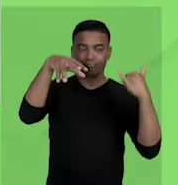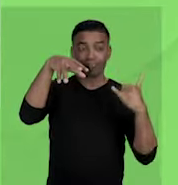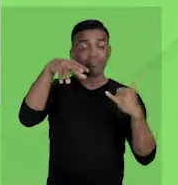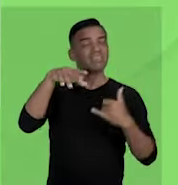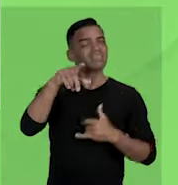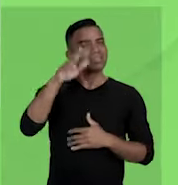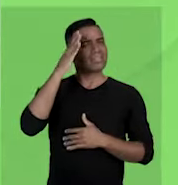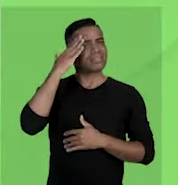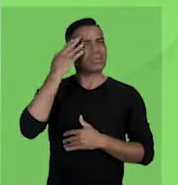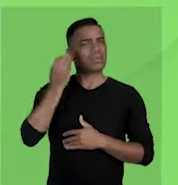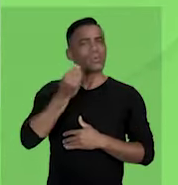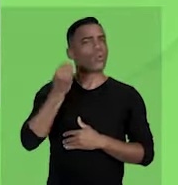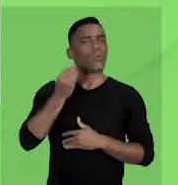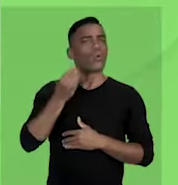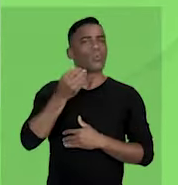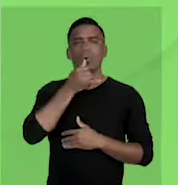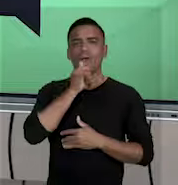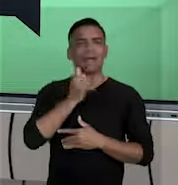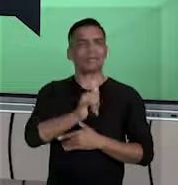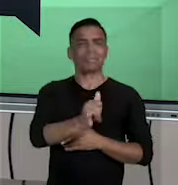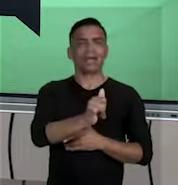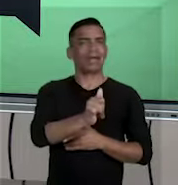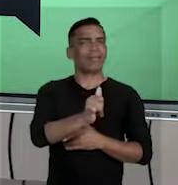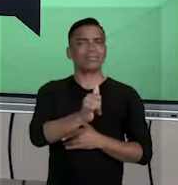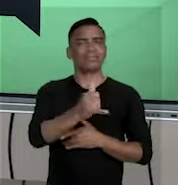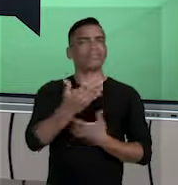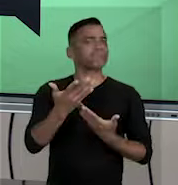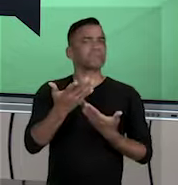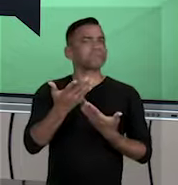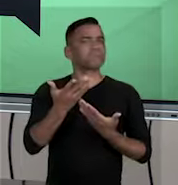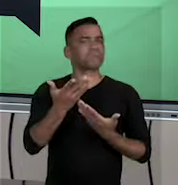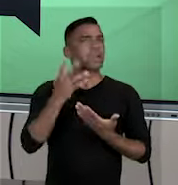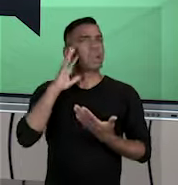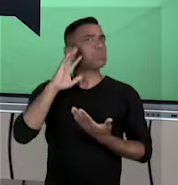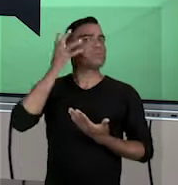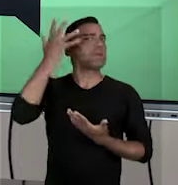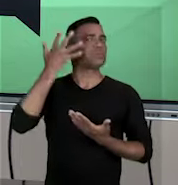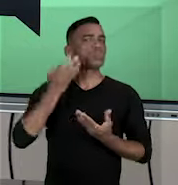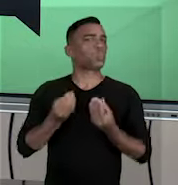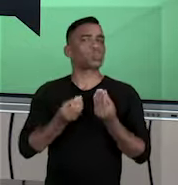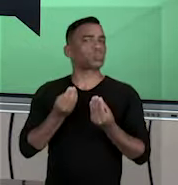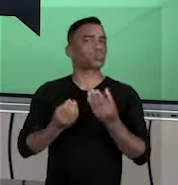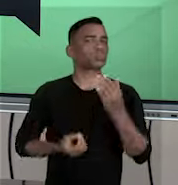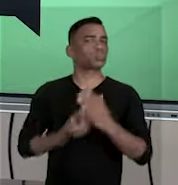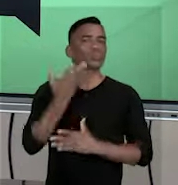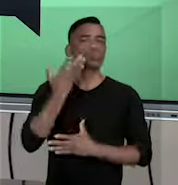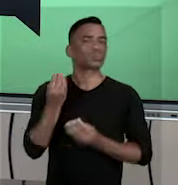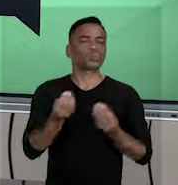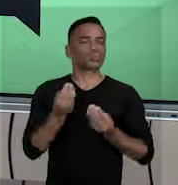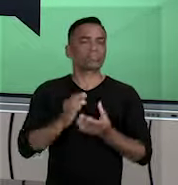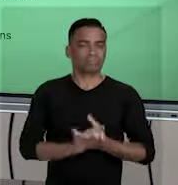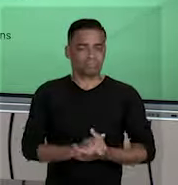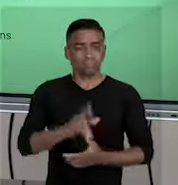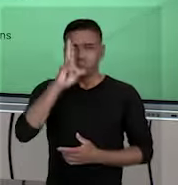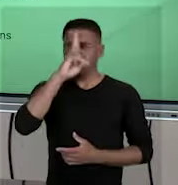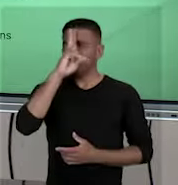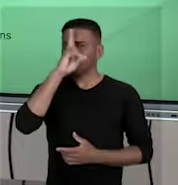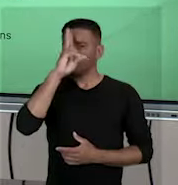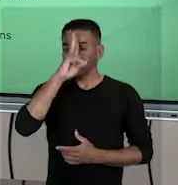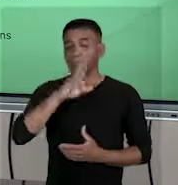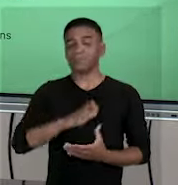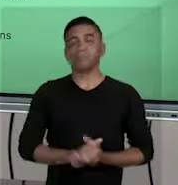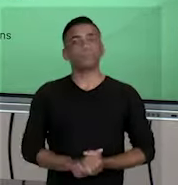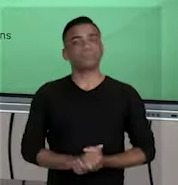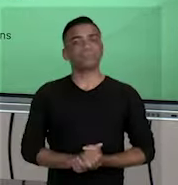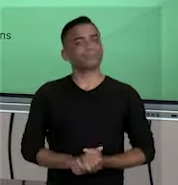você sabe como que essa corrente elétrica é formada? Como que ela surge? Vamos relembrar aqui? Nós vamos